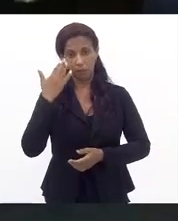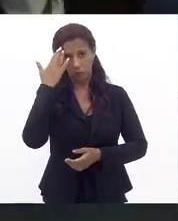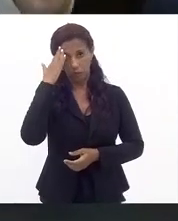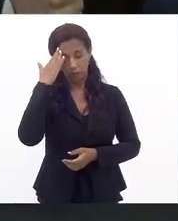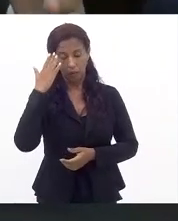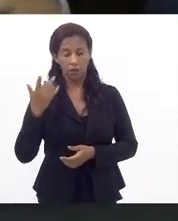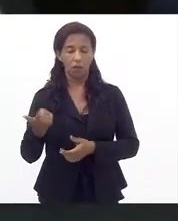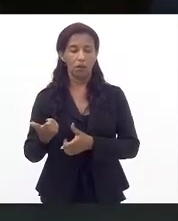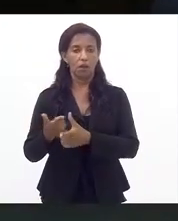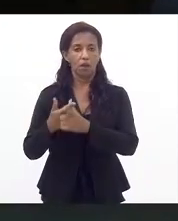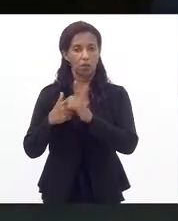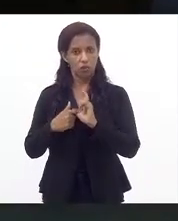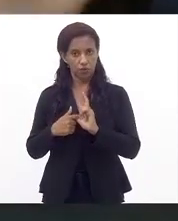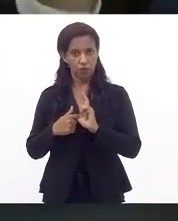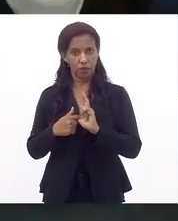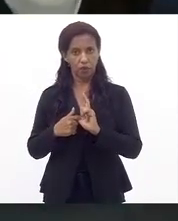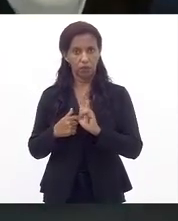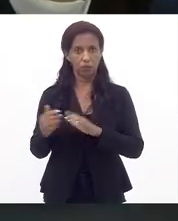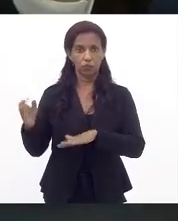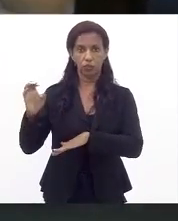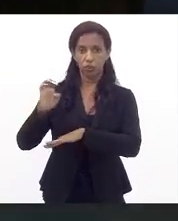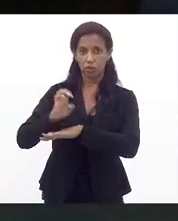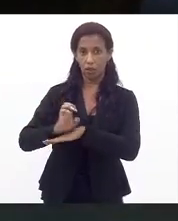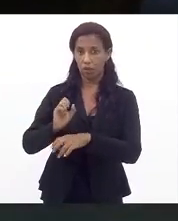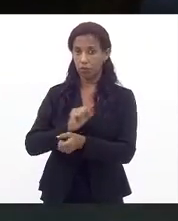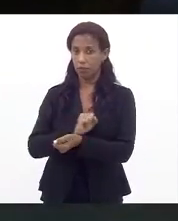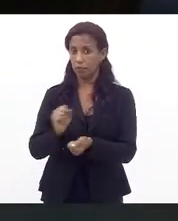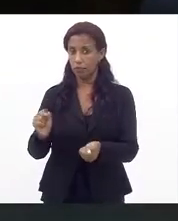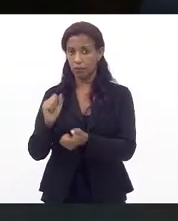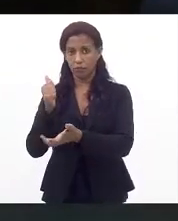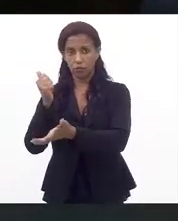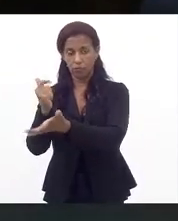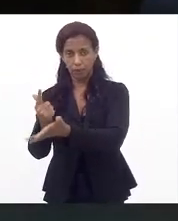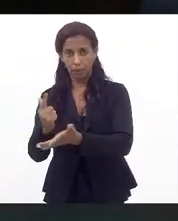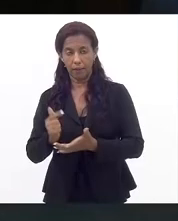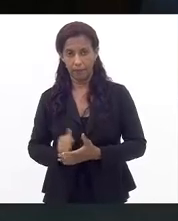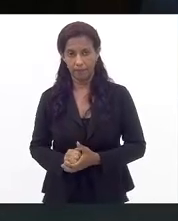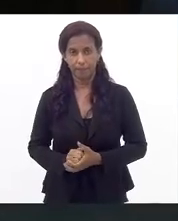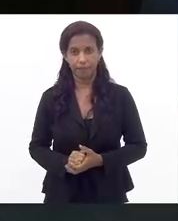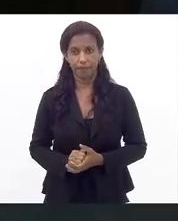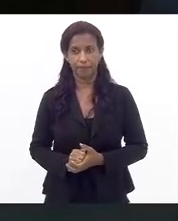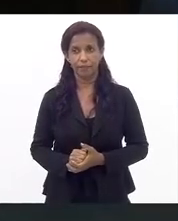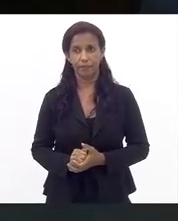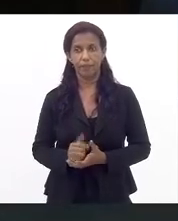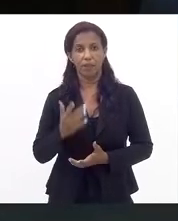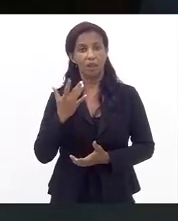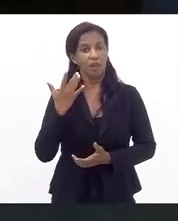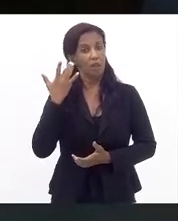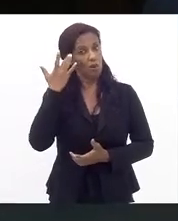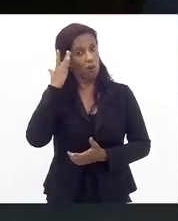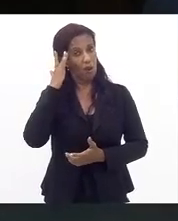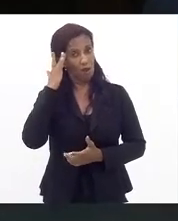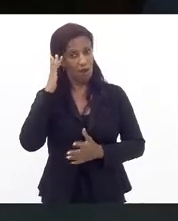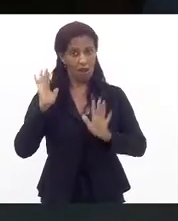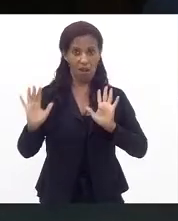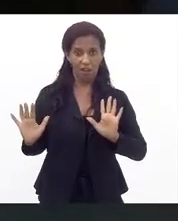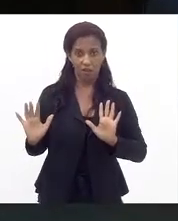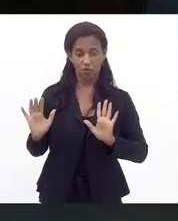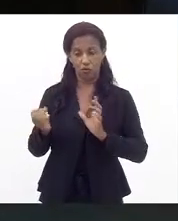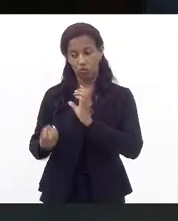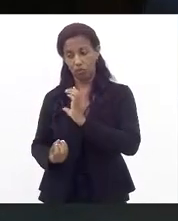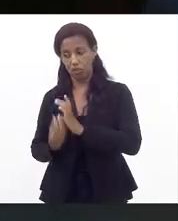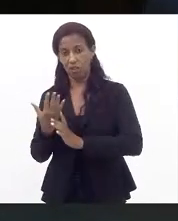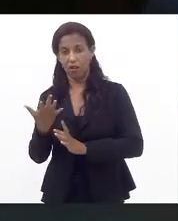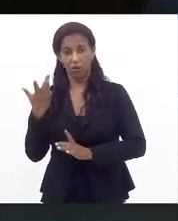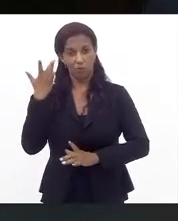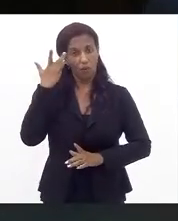a dívida pública é impagável mas apenas agora eu tô dando achou logia tô criando aqui